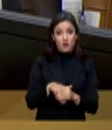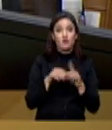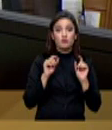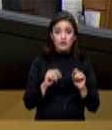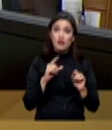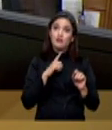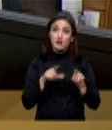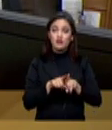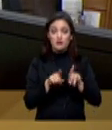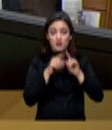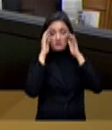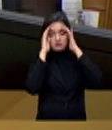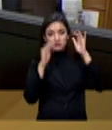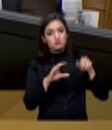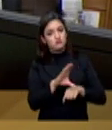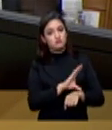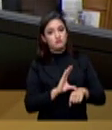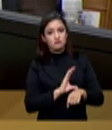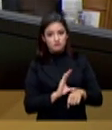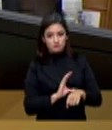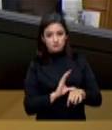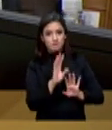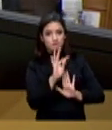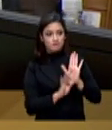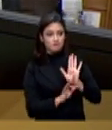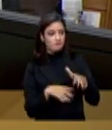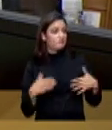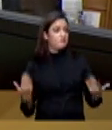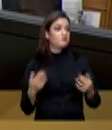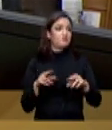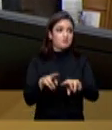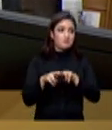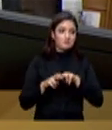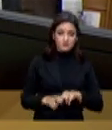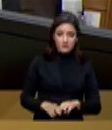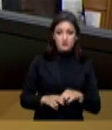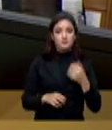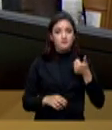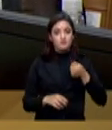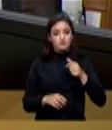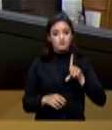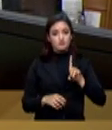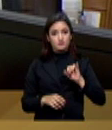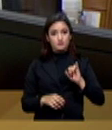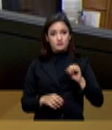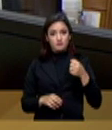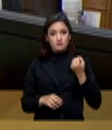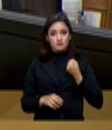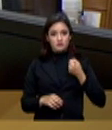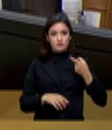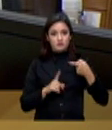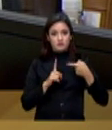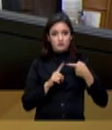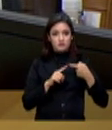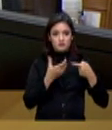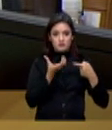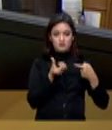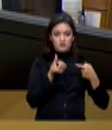o texto da construção da república por isso quanto as ações diretas de inconstitucionalidade a